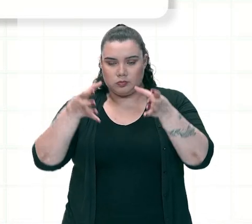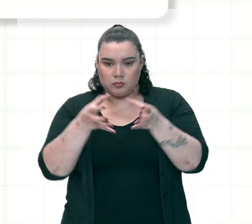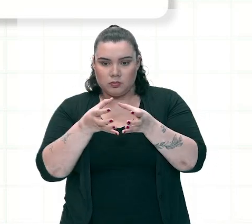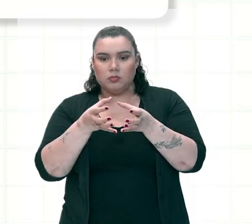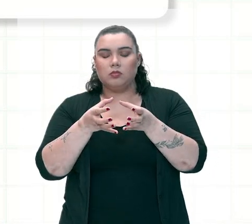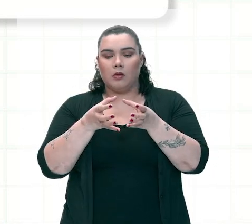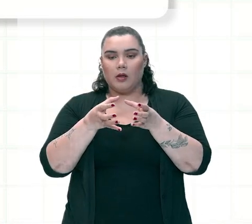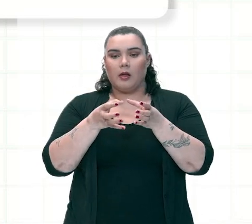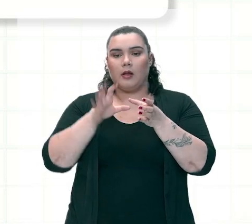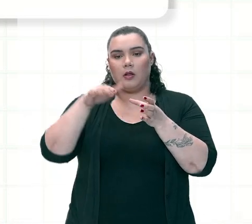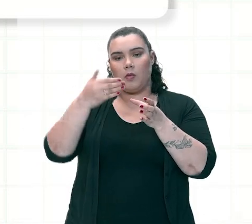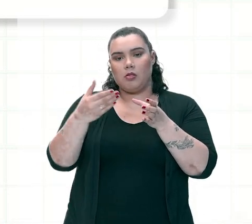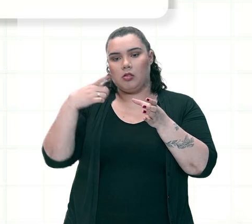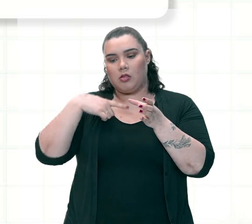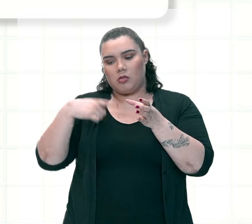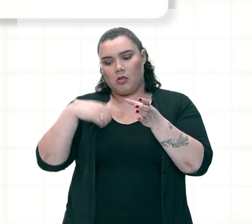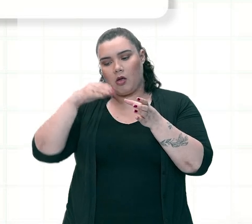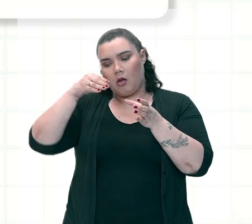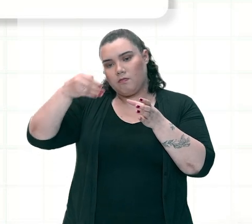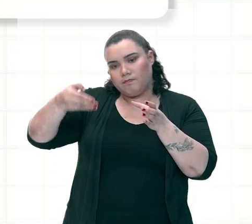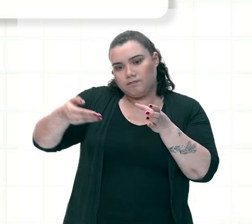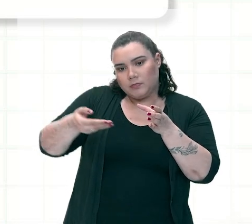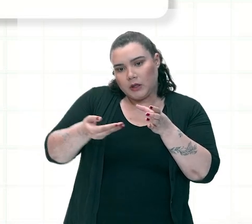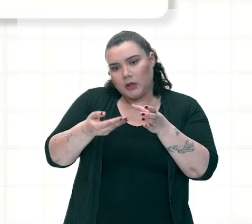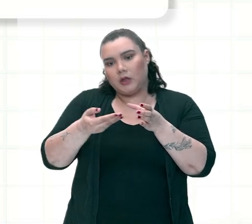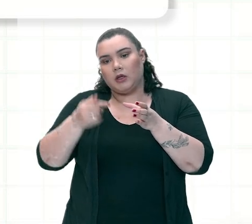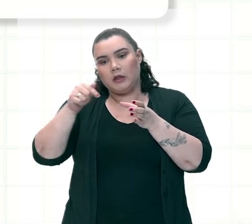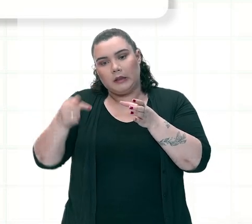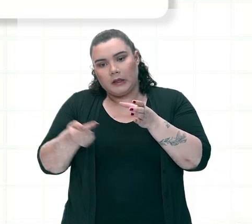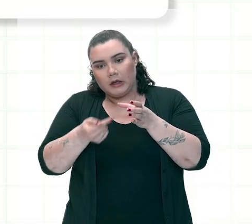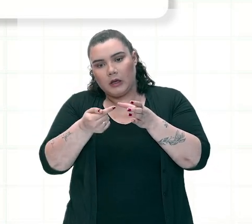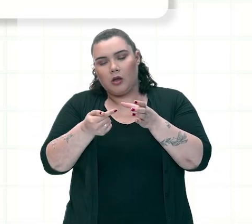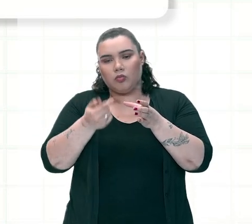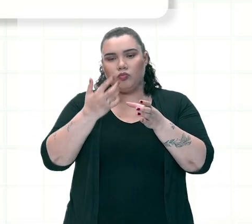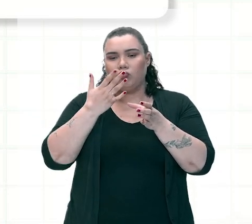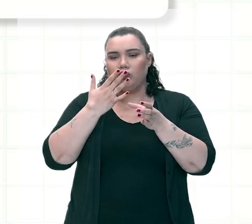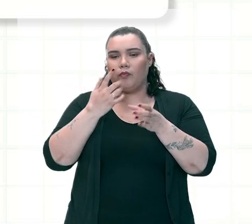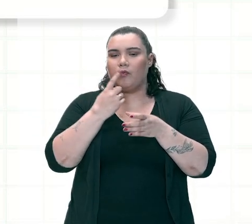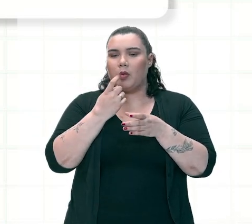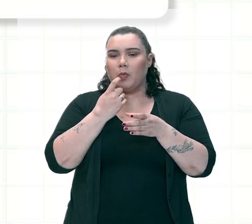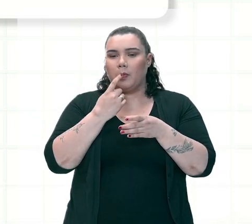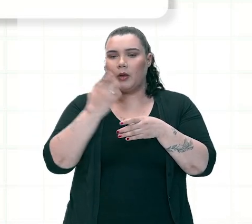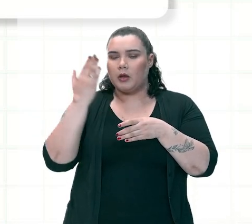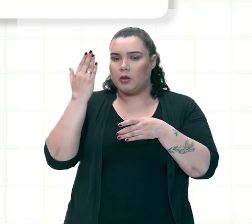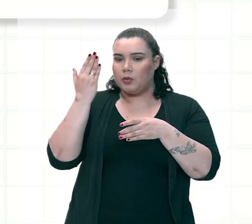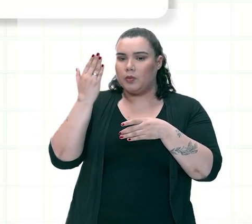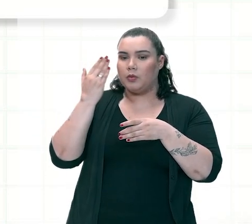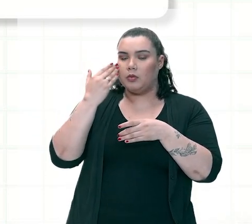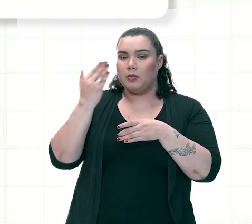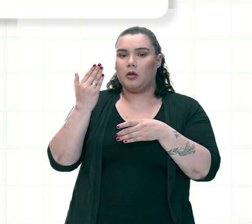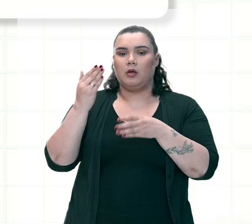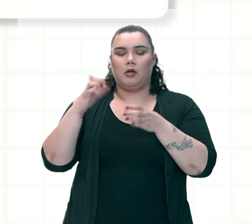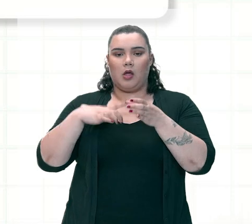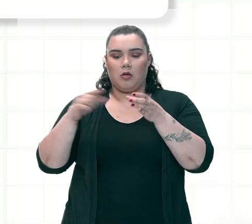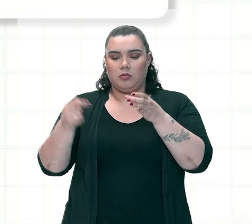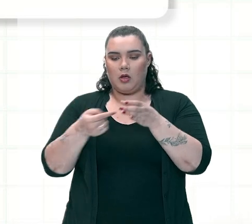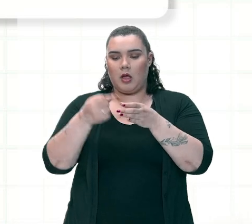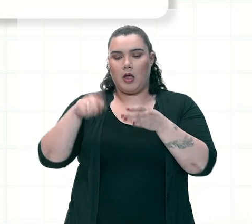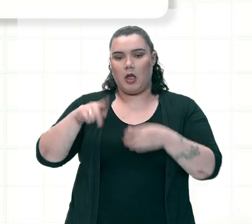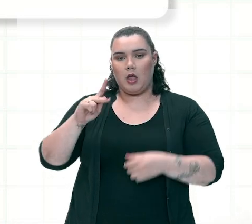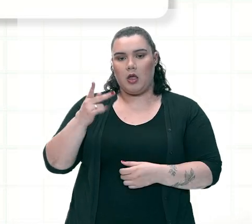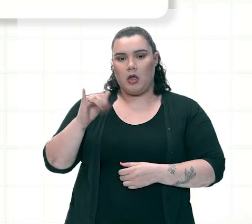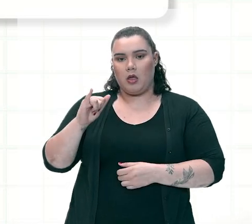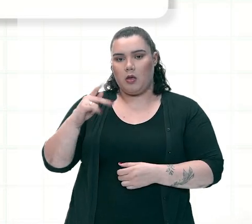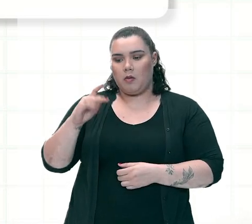exemplo, e nessa parte da nossa imagem, né, onde está marcadinho aqui, ó, de vermelho, que a gente vai marcar de azul, a gente vai ter o